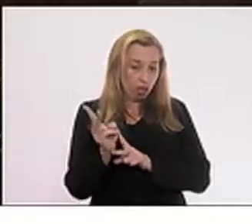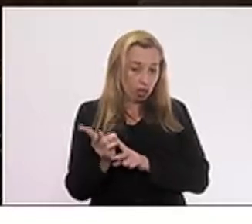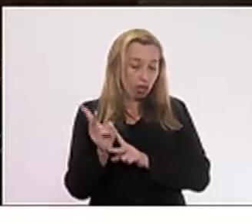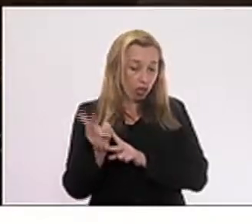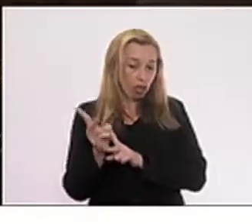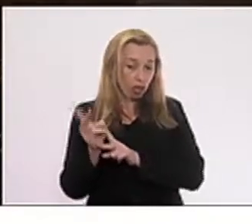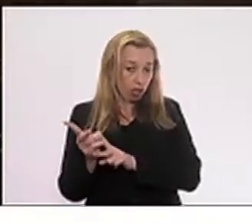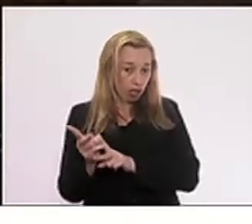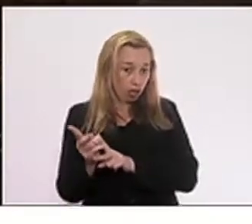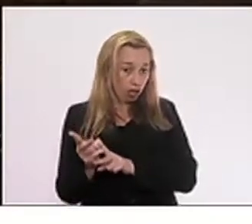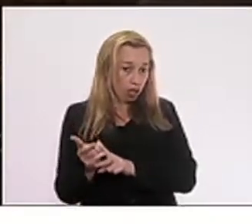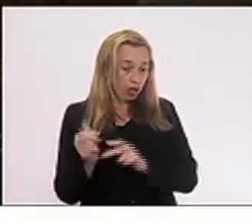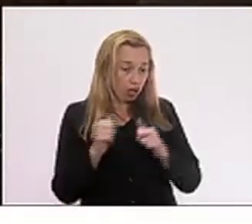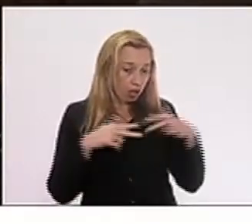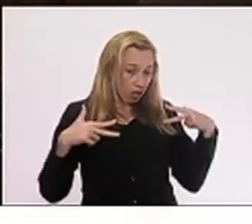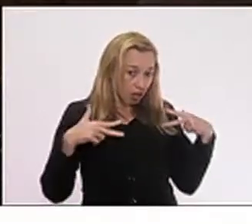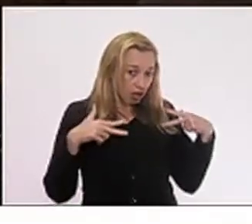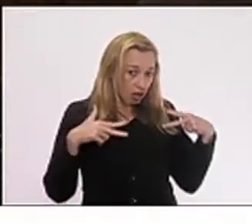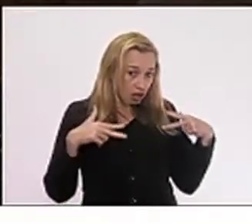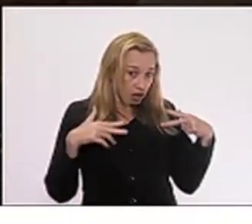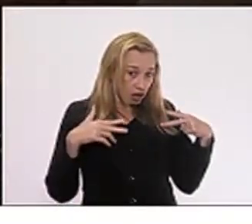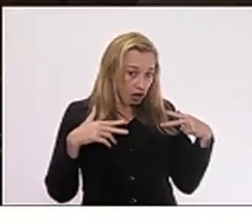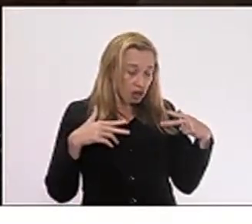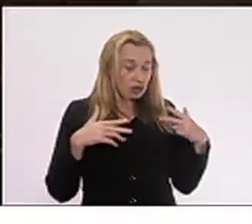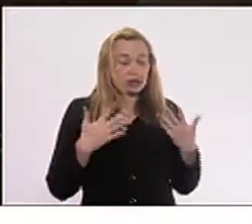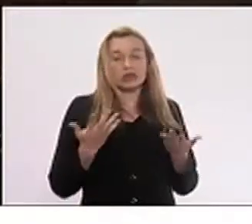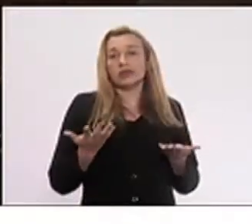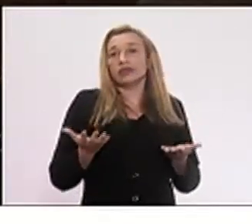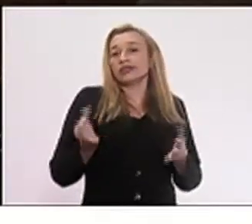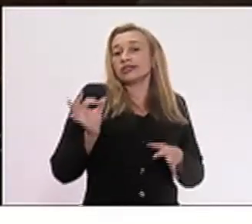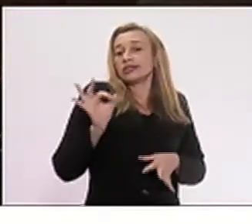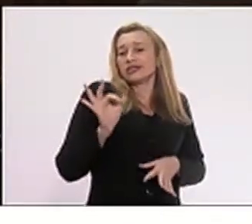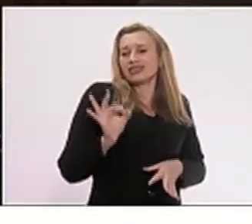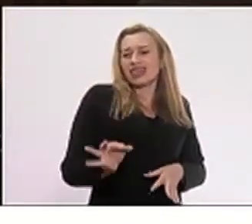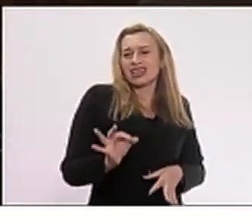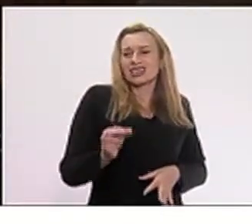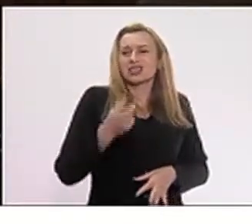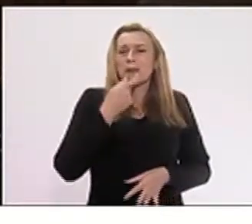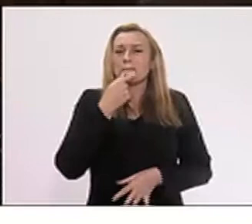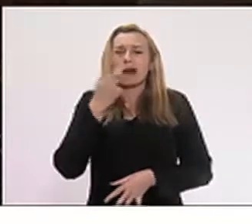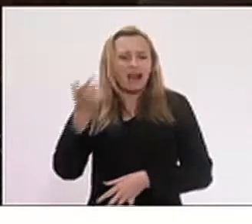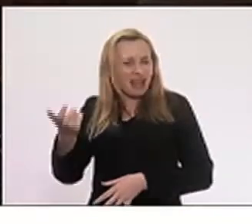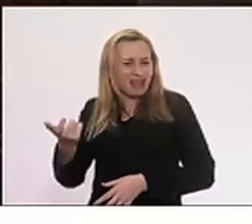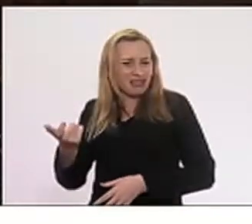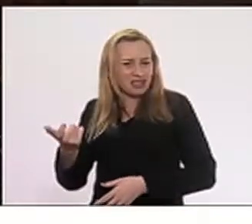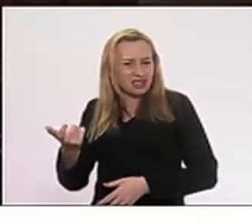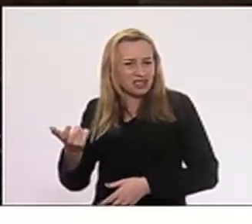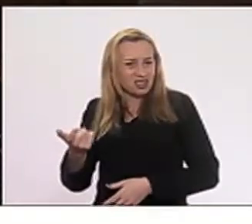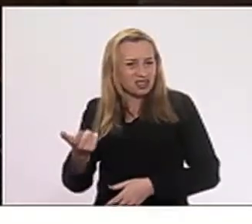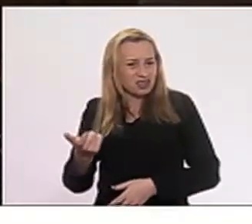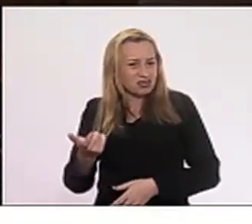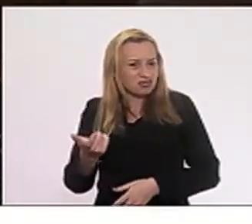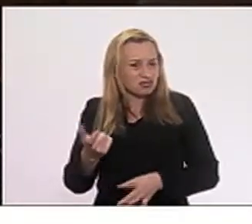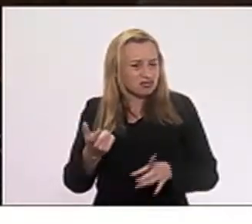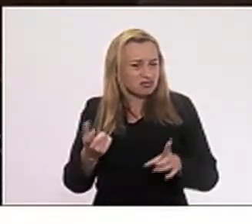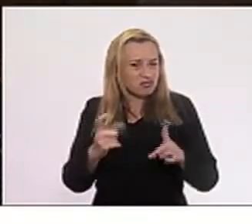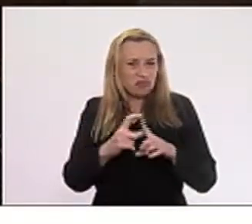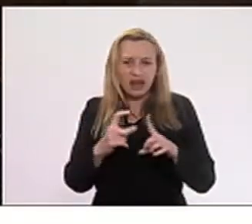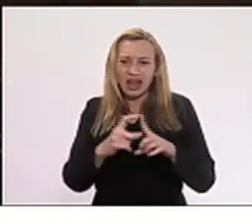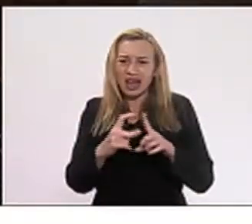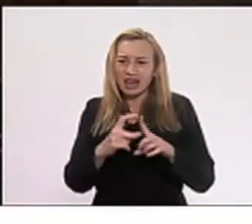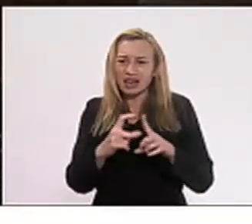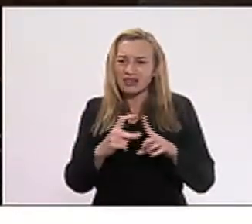plenário é um certo vocabulário, que não condiz de